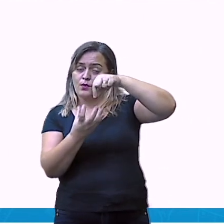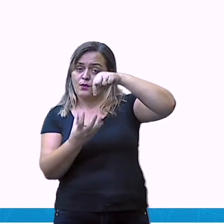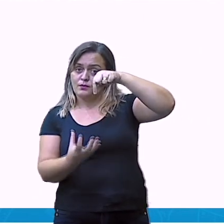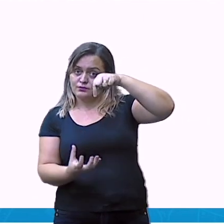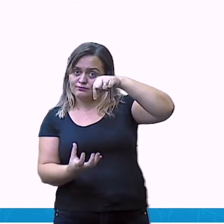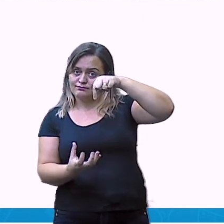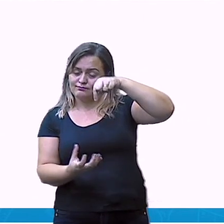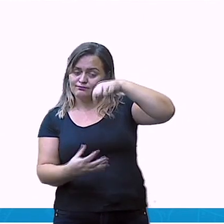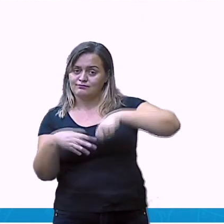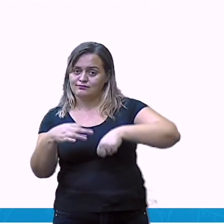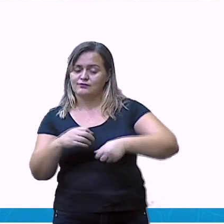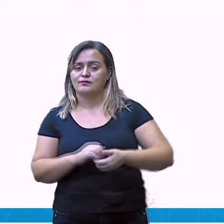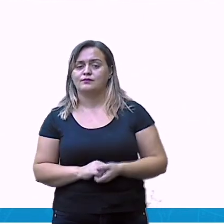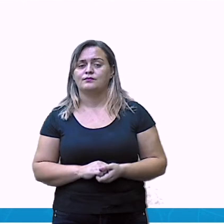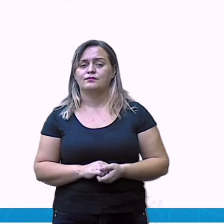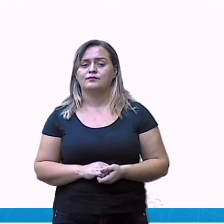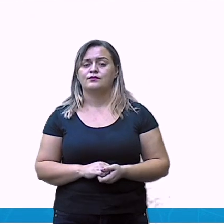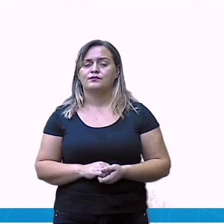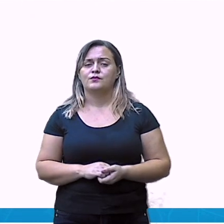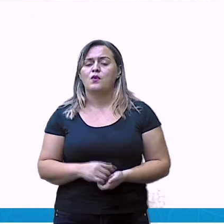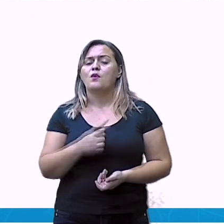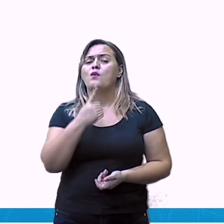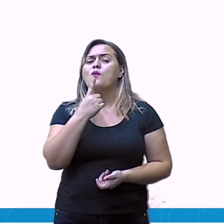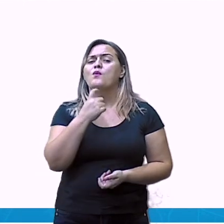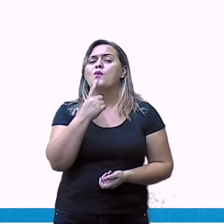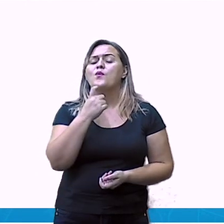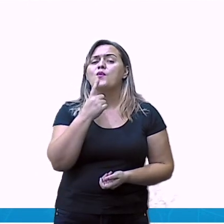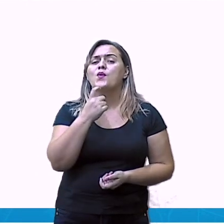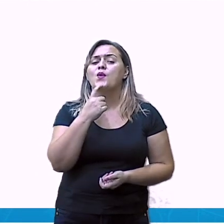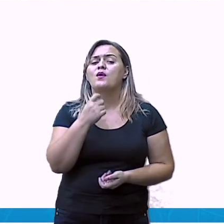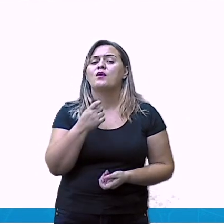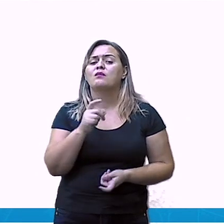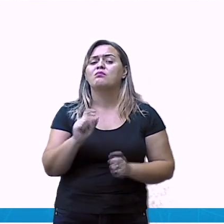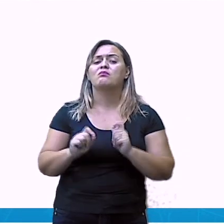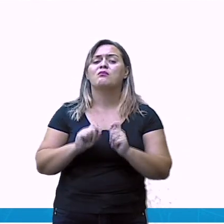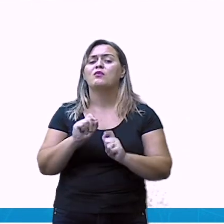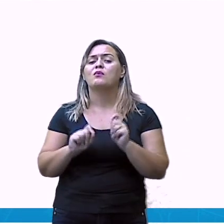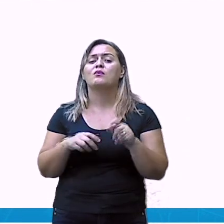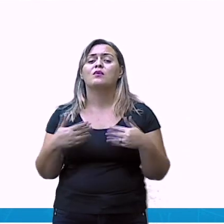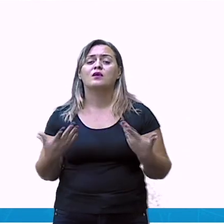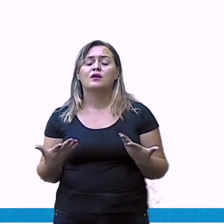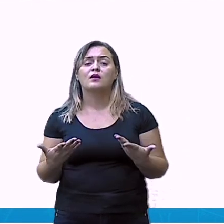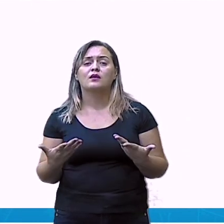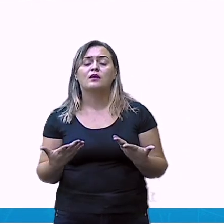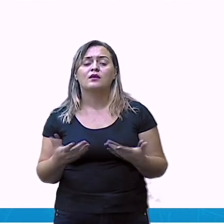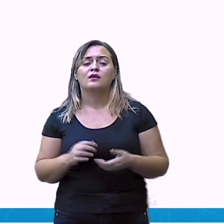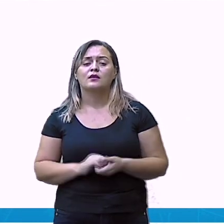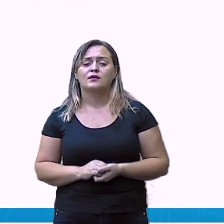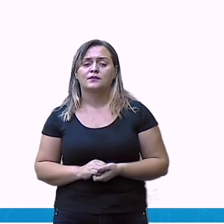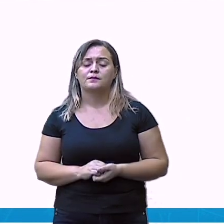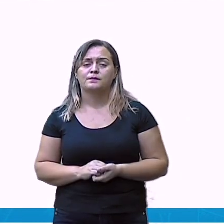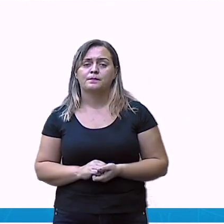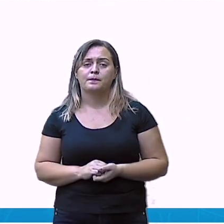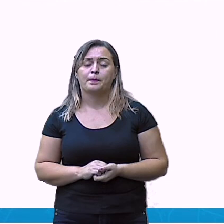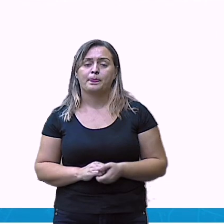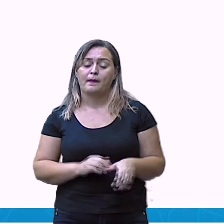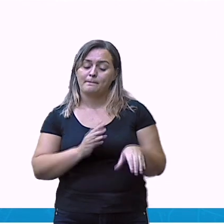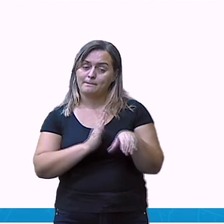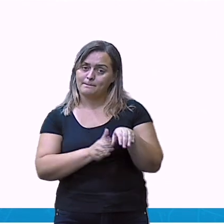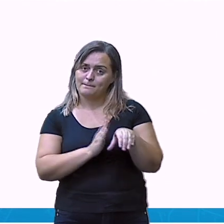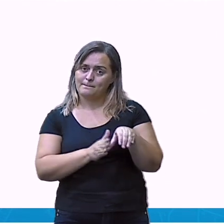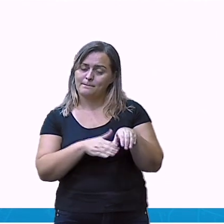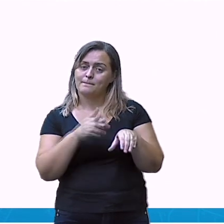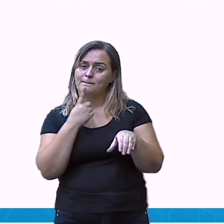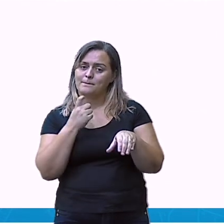quadrinho vermelho. É a nossa legenda. O quadrinho vermelho vai representar o que, essa cor vermelha? Vai ser a